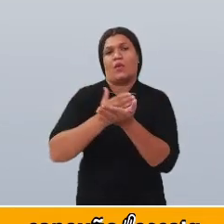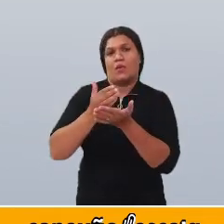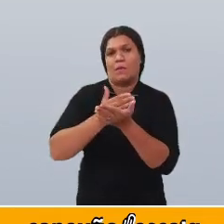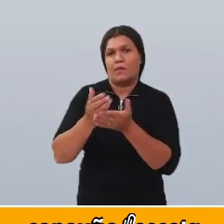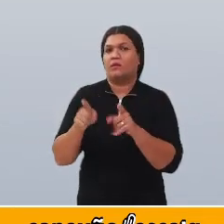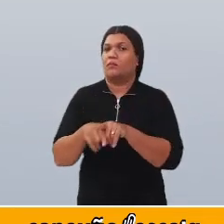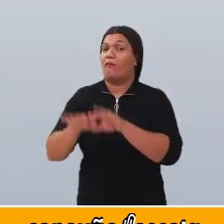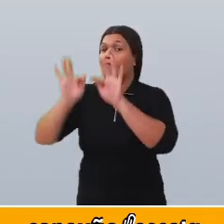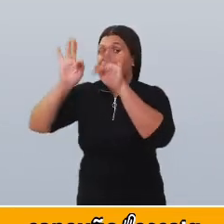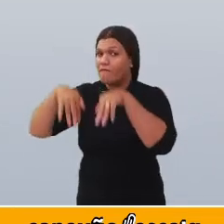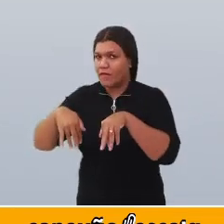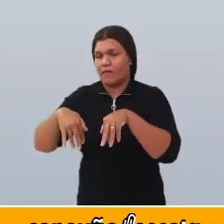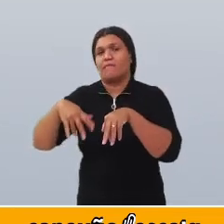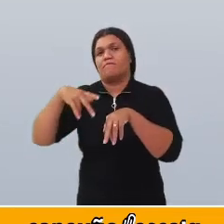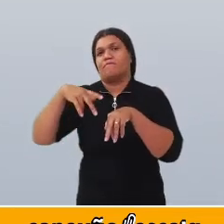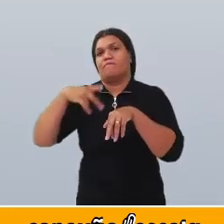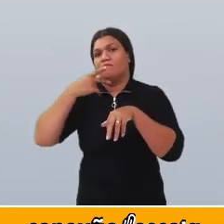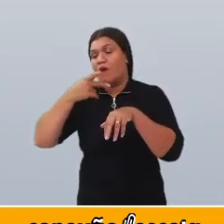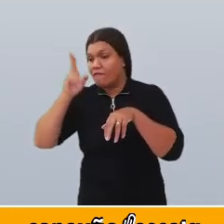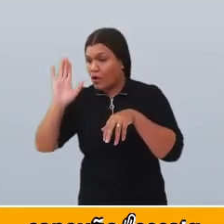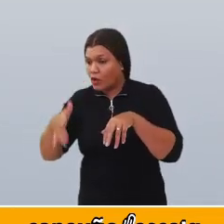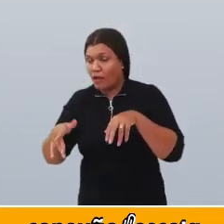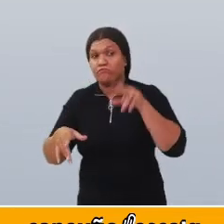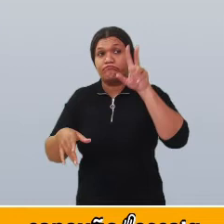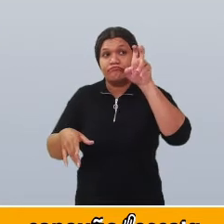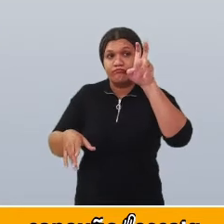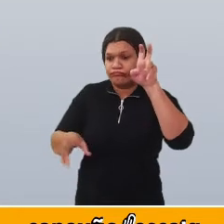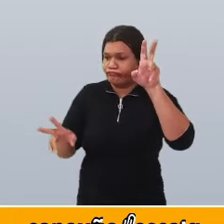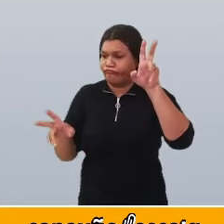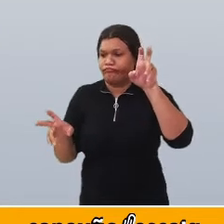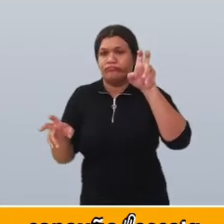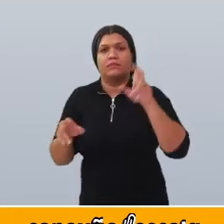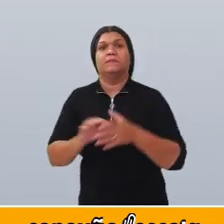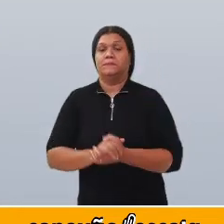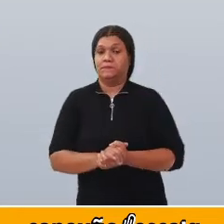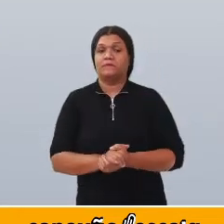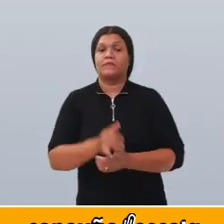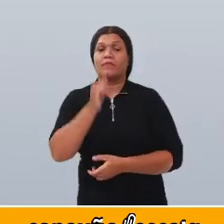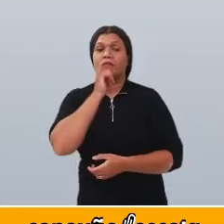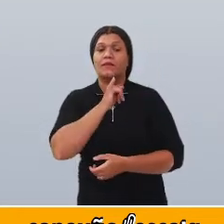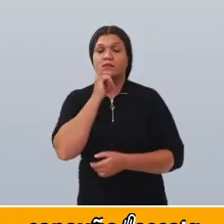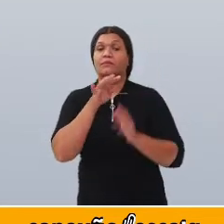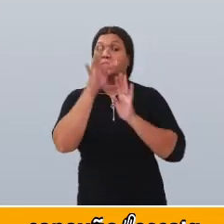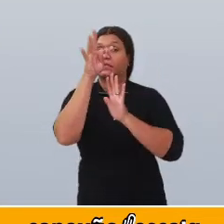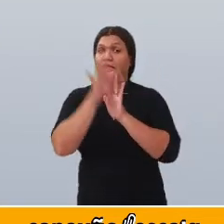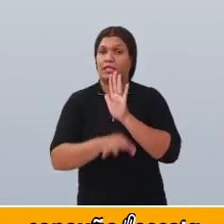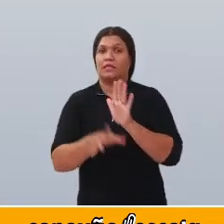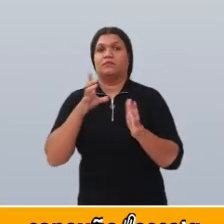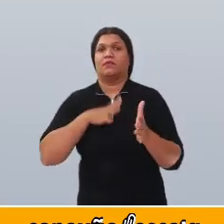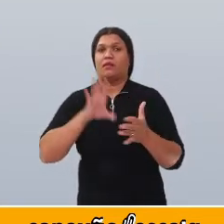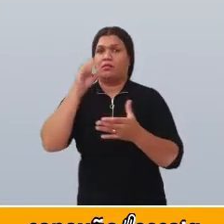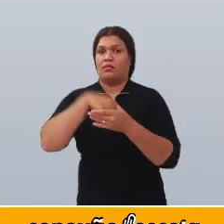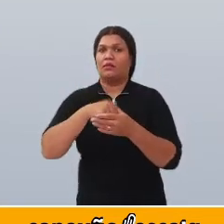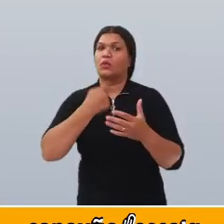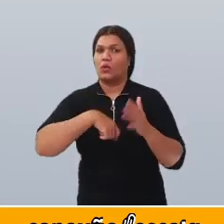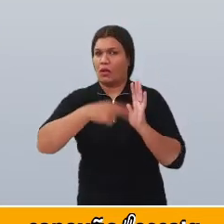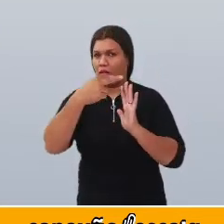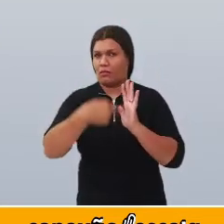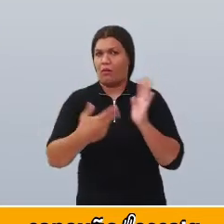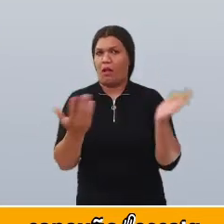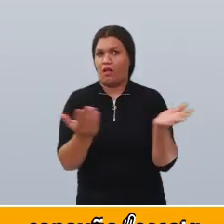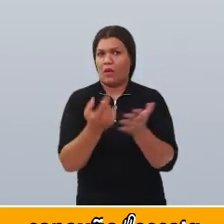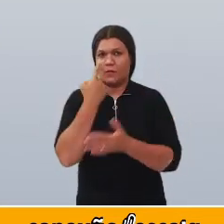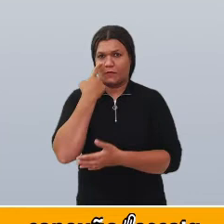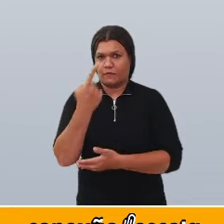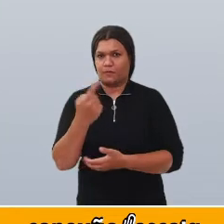no término da fala do personagem. Vamos observar um exemplo retirado desse texto que acabamos de ler.